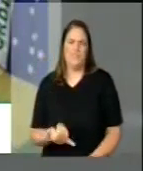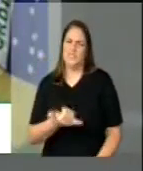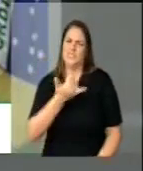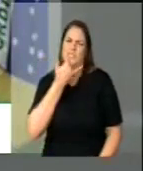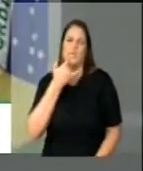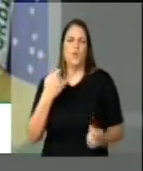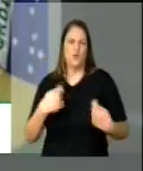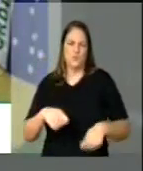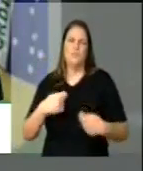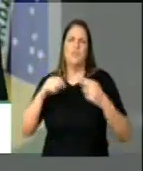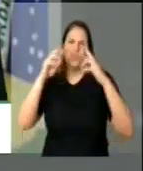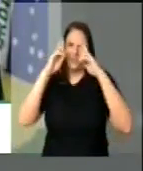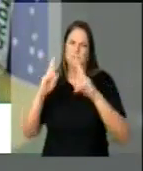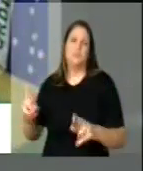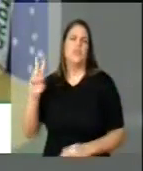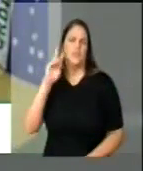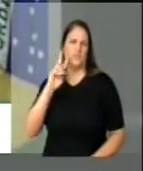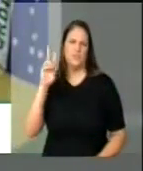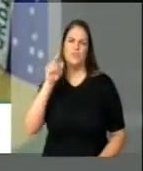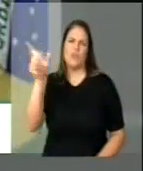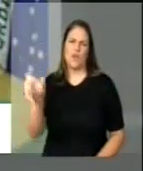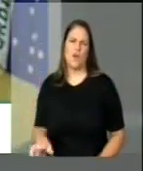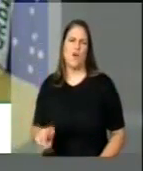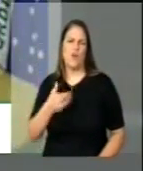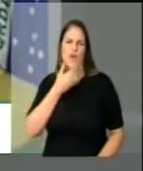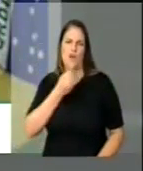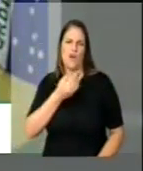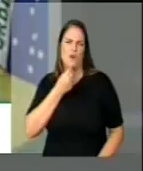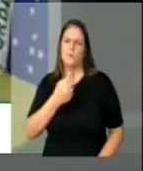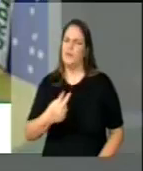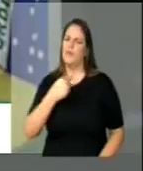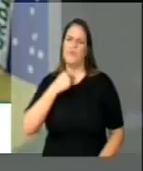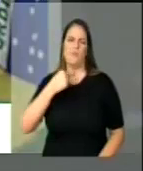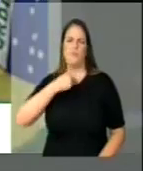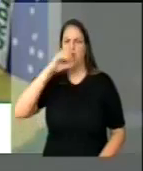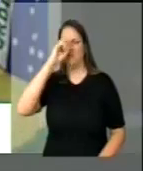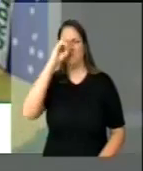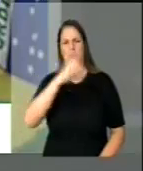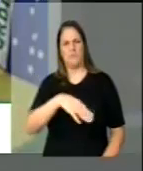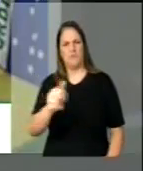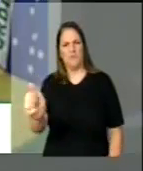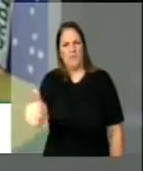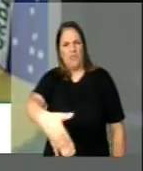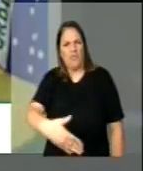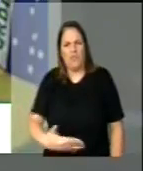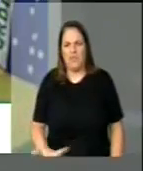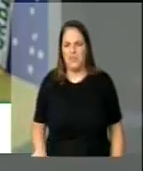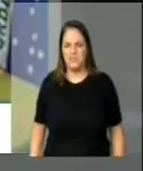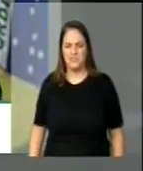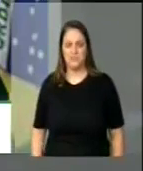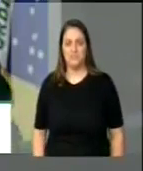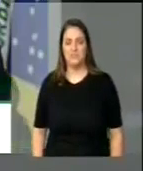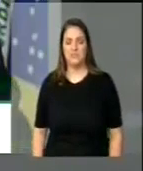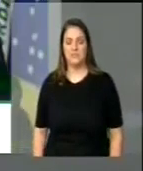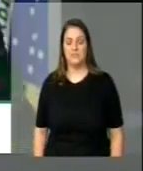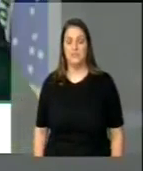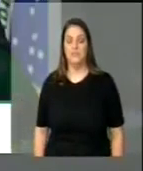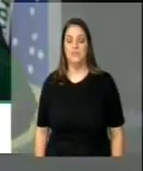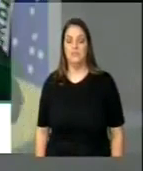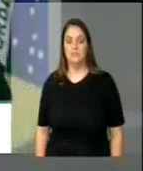a história deste homem poderia ser tão vulgar e tão chulo a fazer tais afirmações.